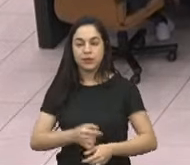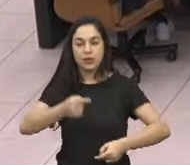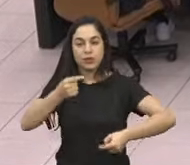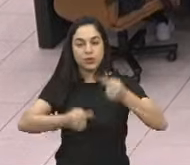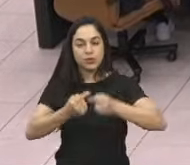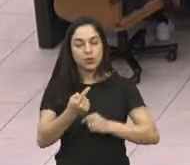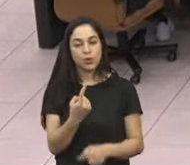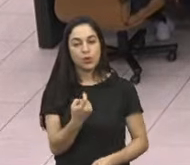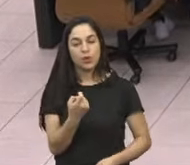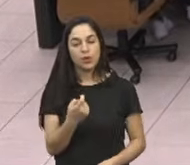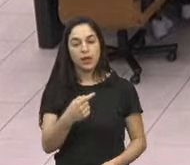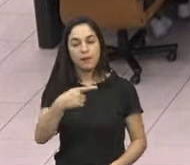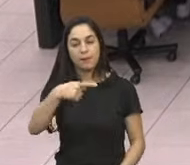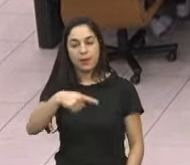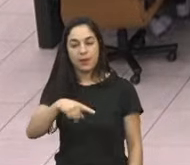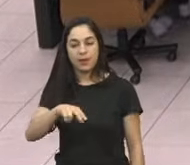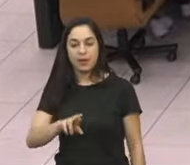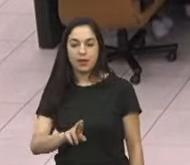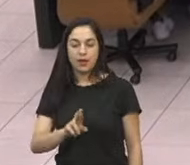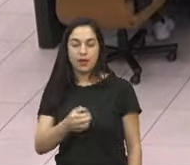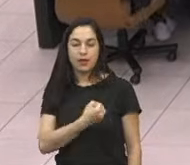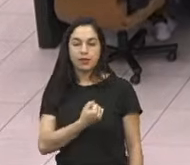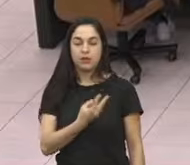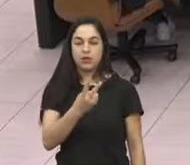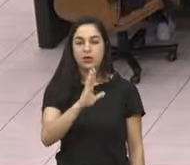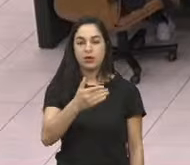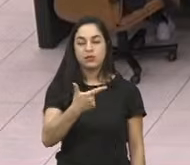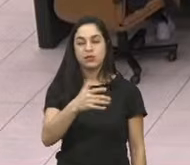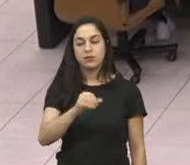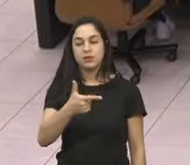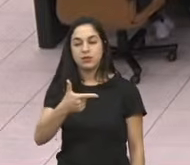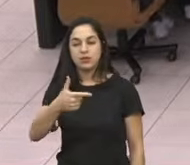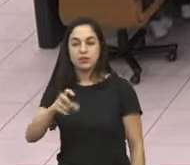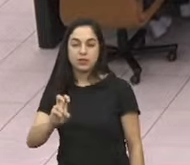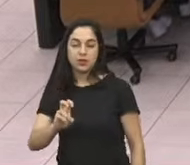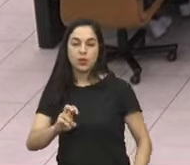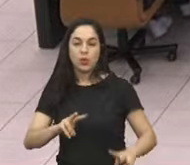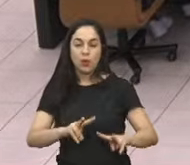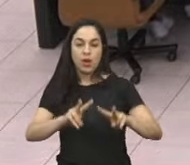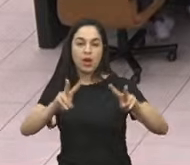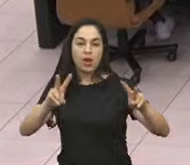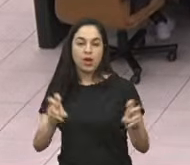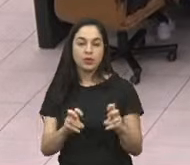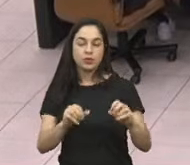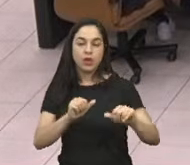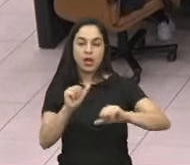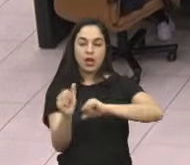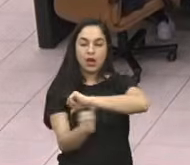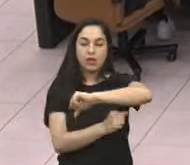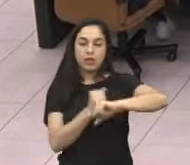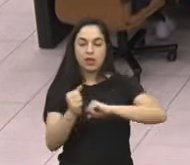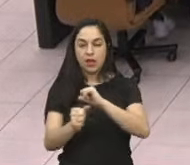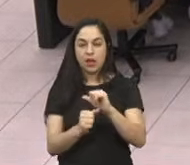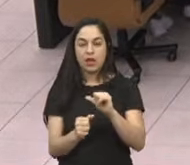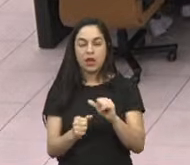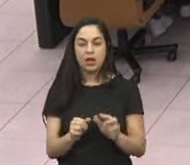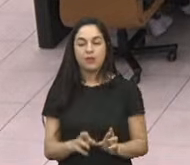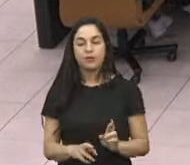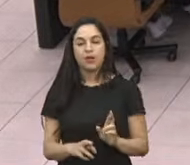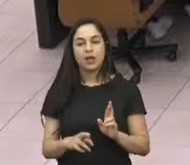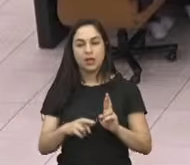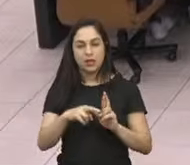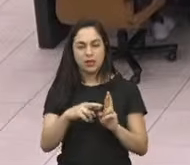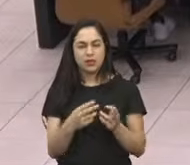Discussão única do PR número 2, 2025. Assunto: altera a resolução número